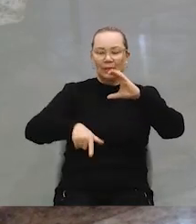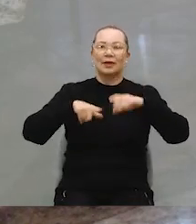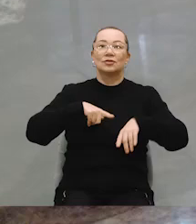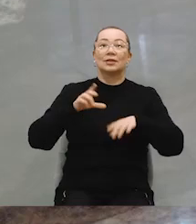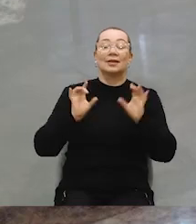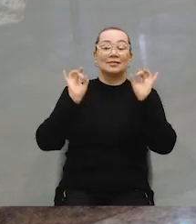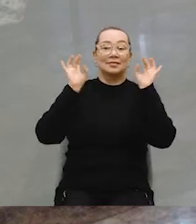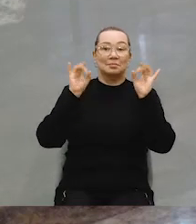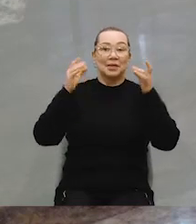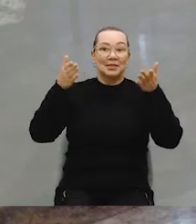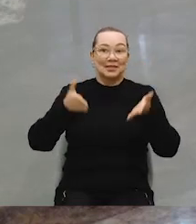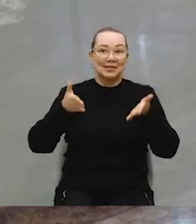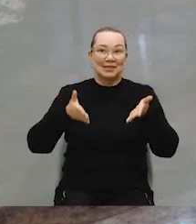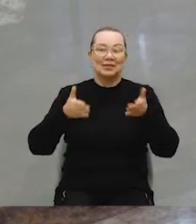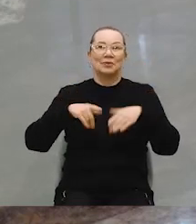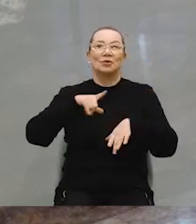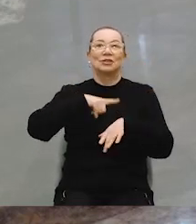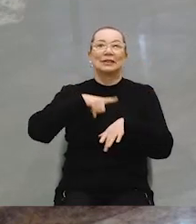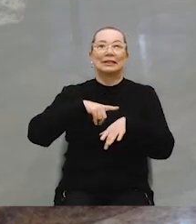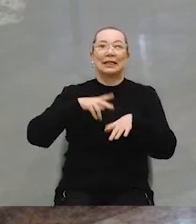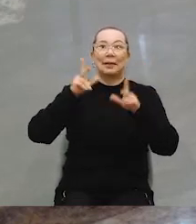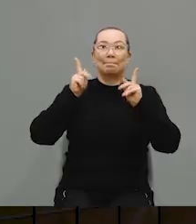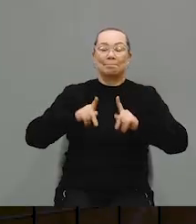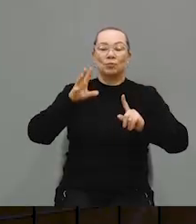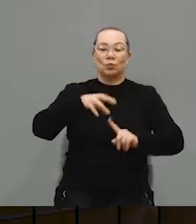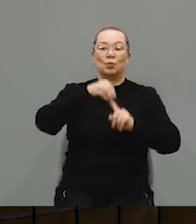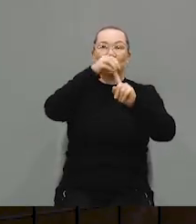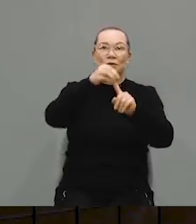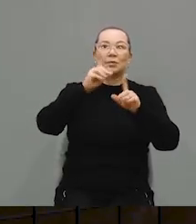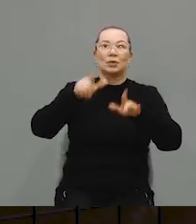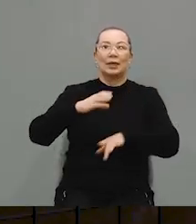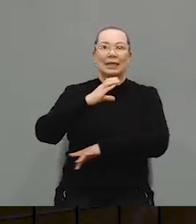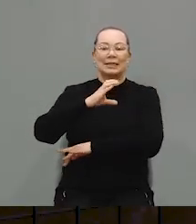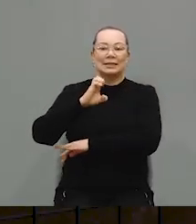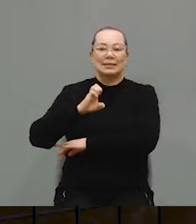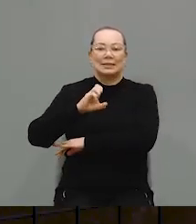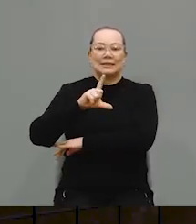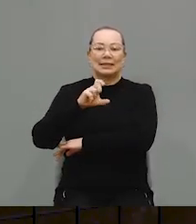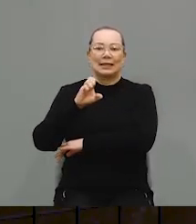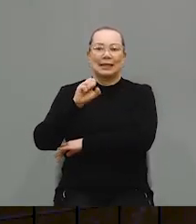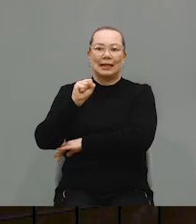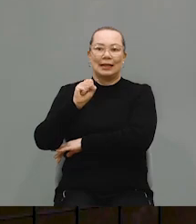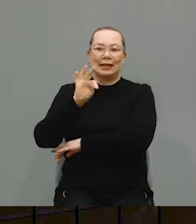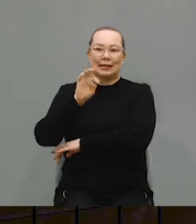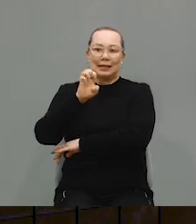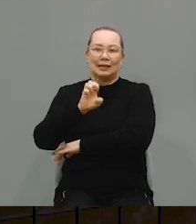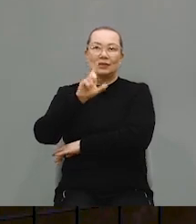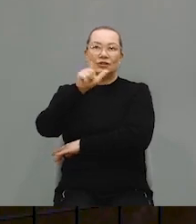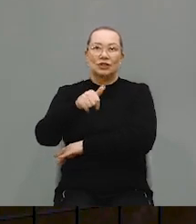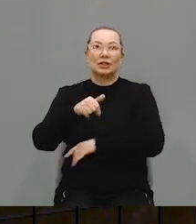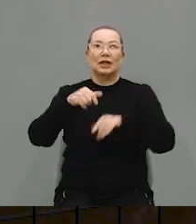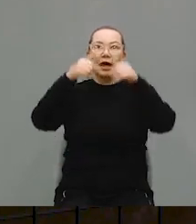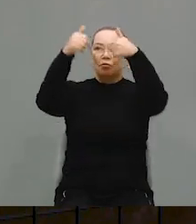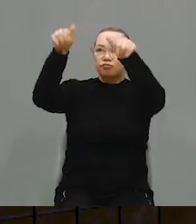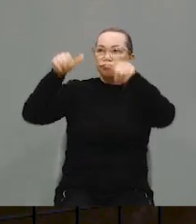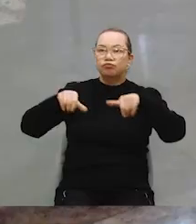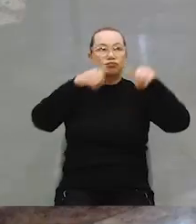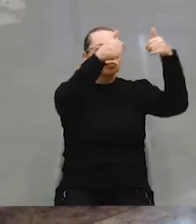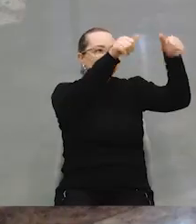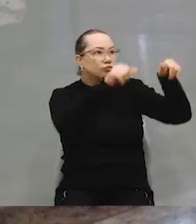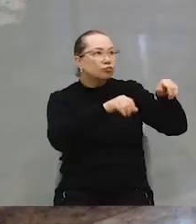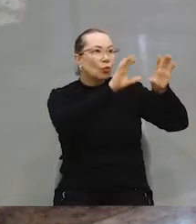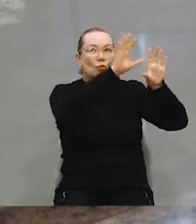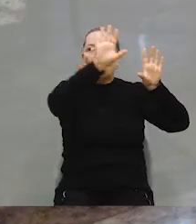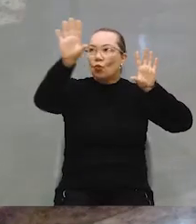Café com Letras. A nossa personagem principal é a Celeste Ovelha Azul, tema dessa exposição aqui,